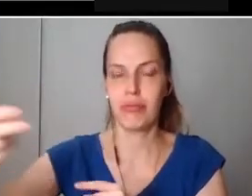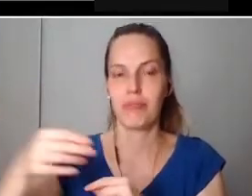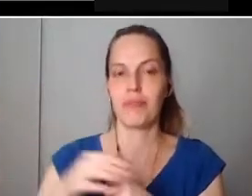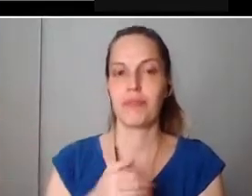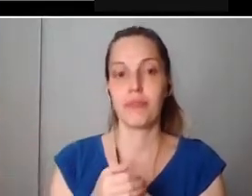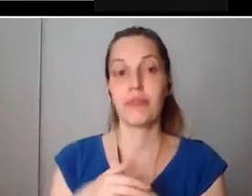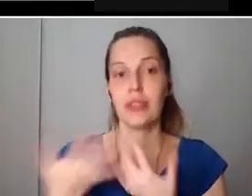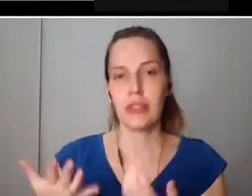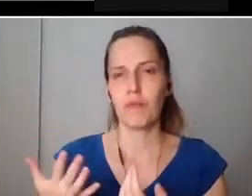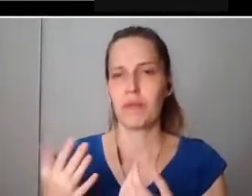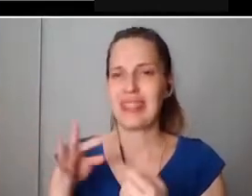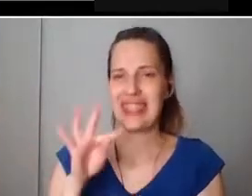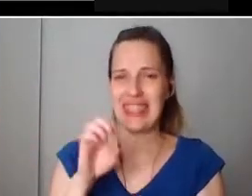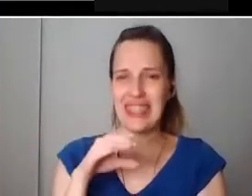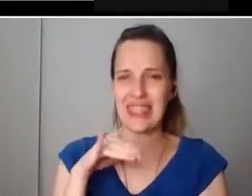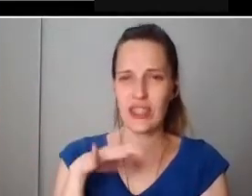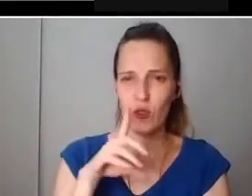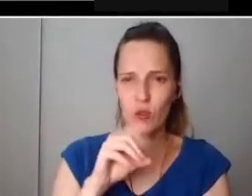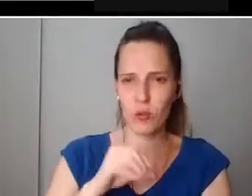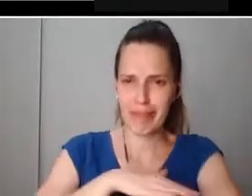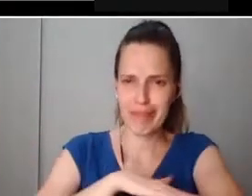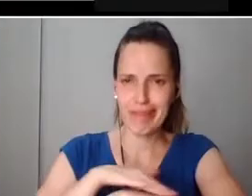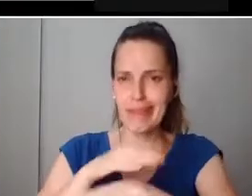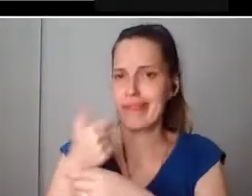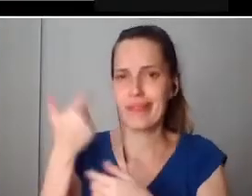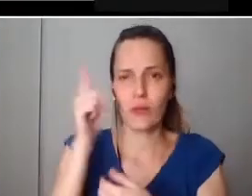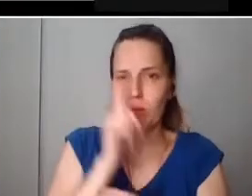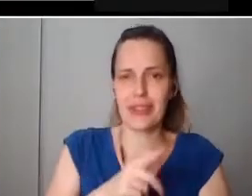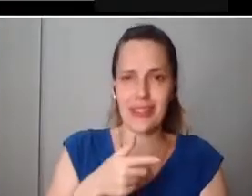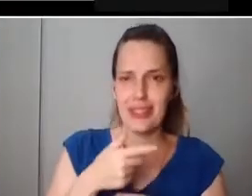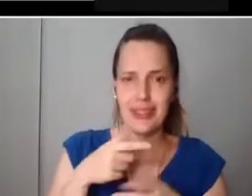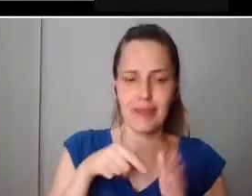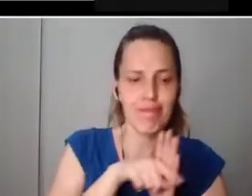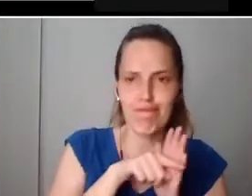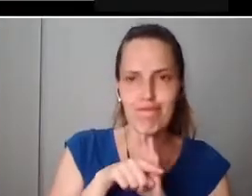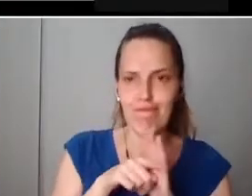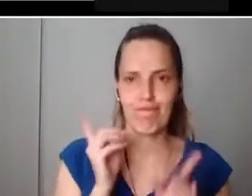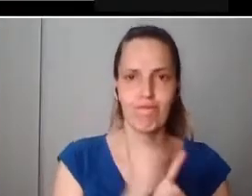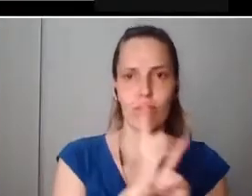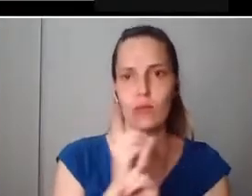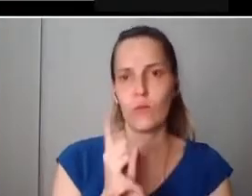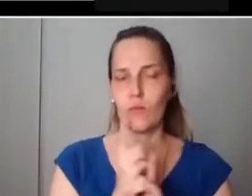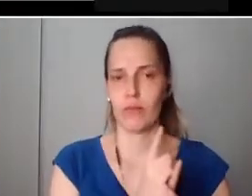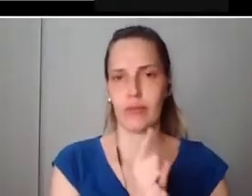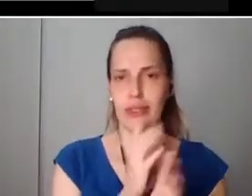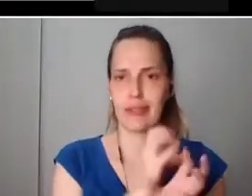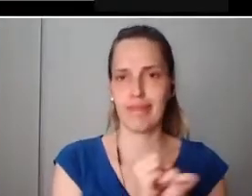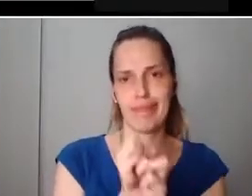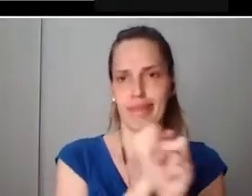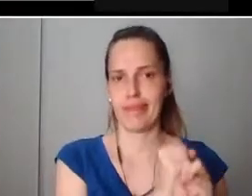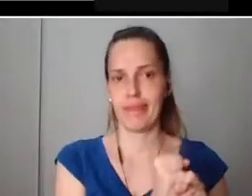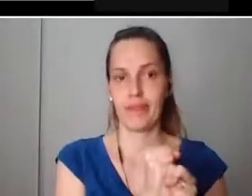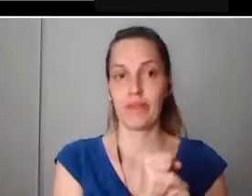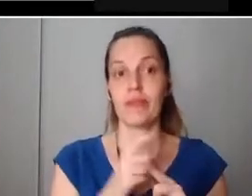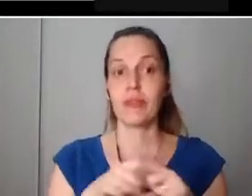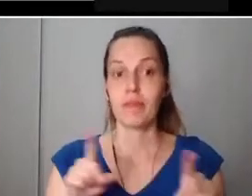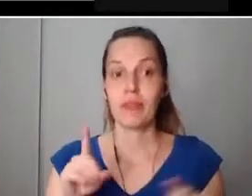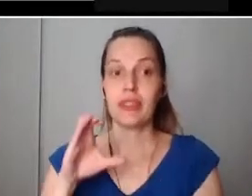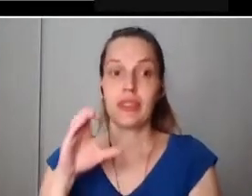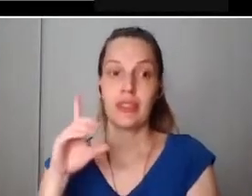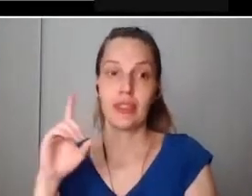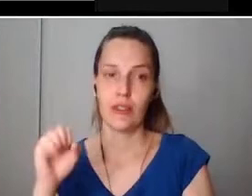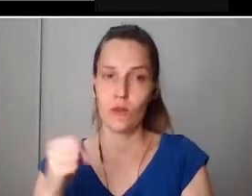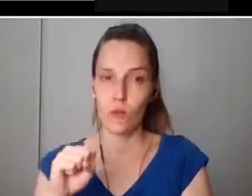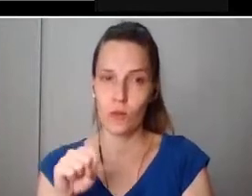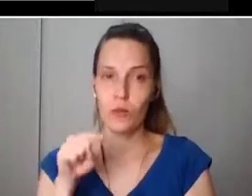medir muito bem, só se a gente olhasse no tecido. Mas tu vê aqui a importância dessa célula CD8, eu vou falar dela nas vacinas, em que essas células